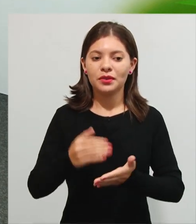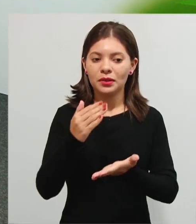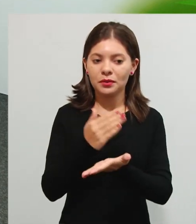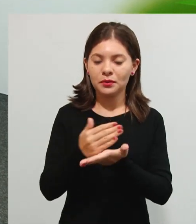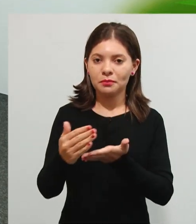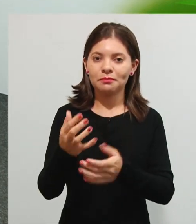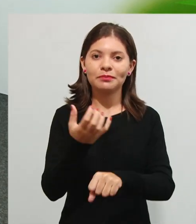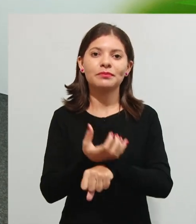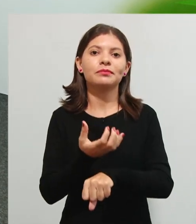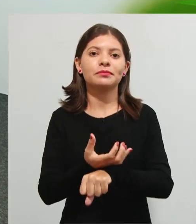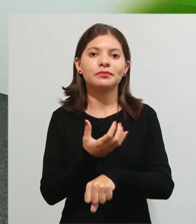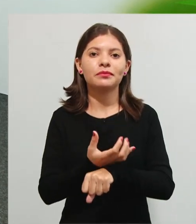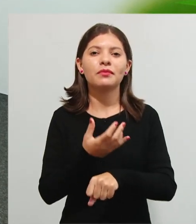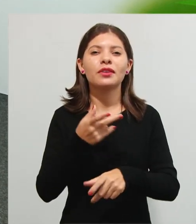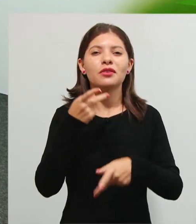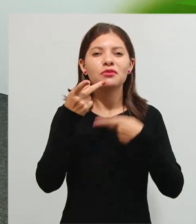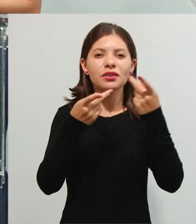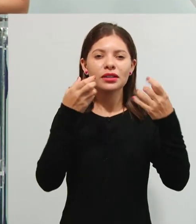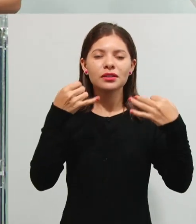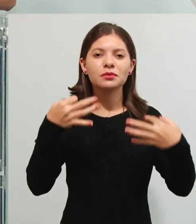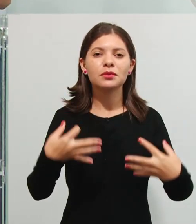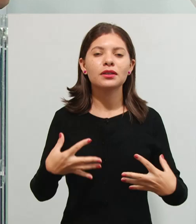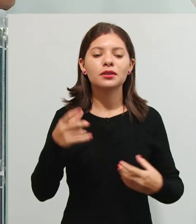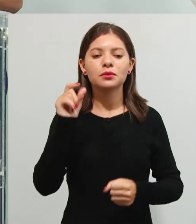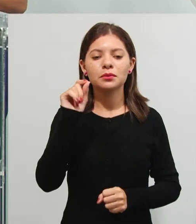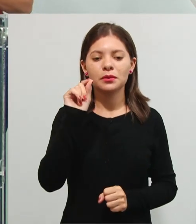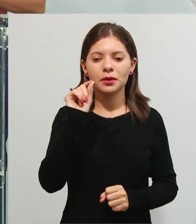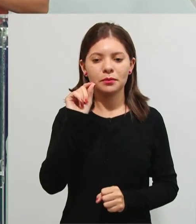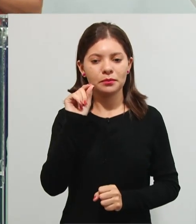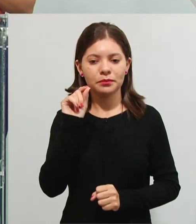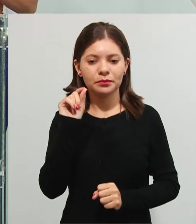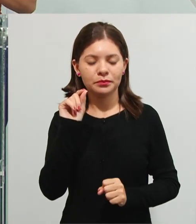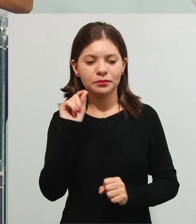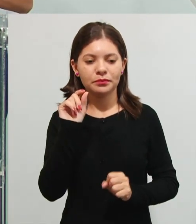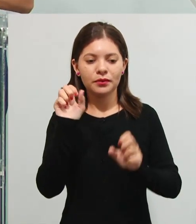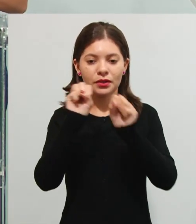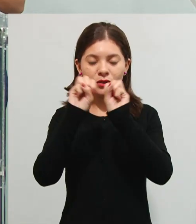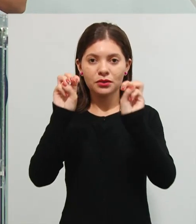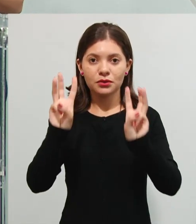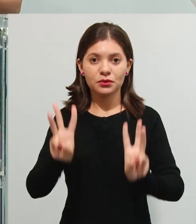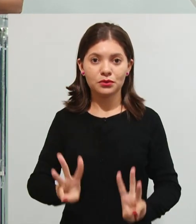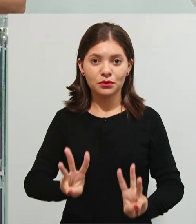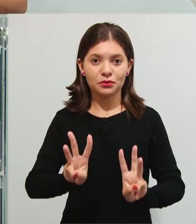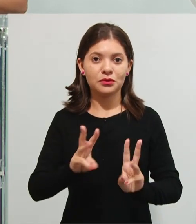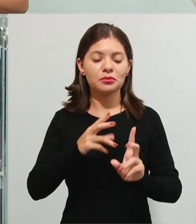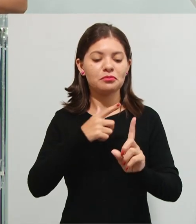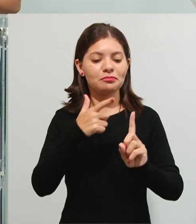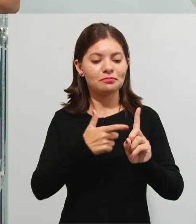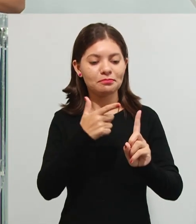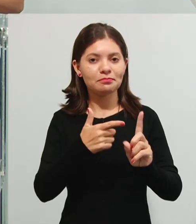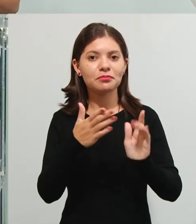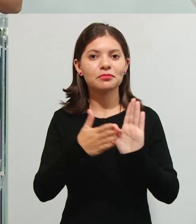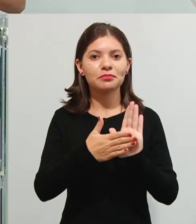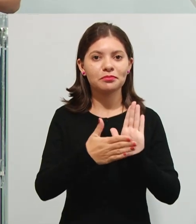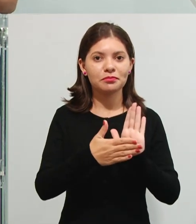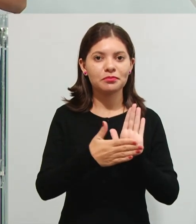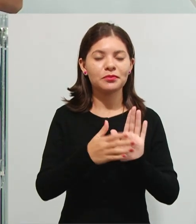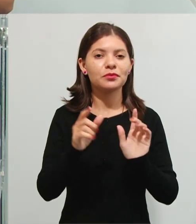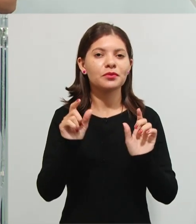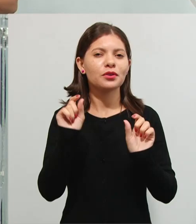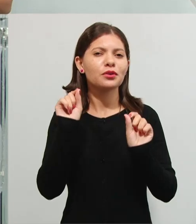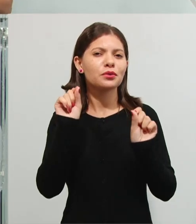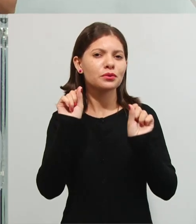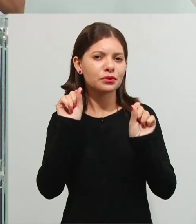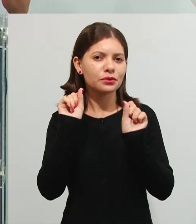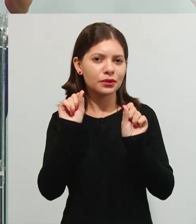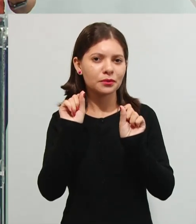dar continuidade à nossa disciplina falando sobre software de produtividade. Então, a proposta hoje